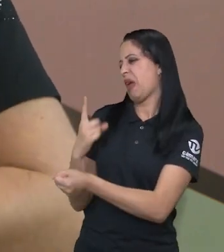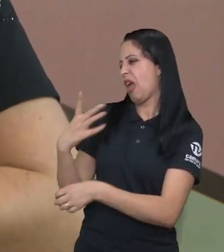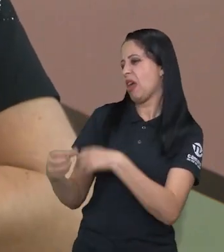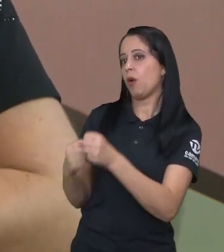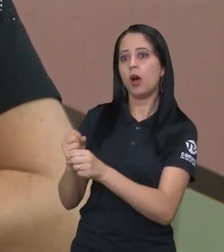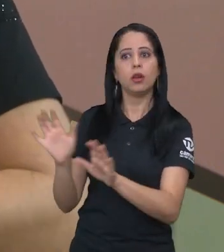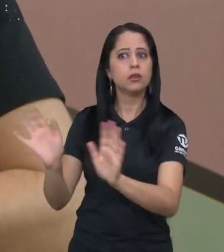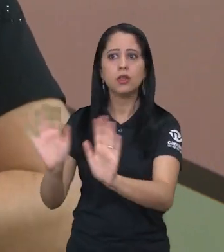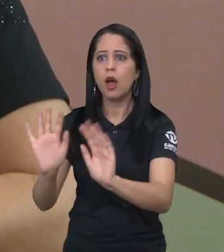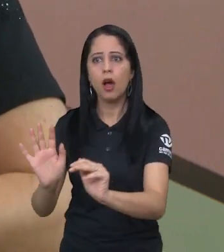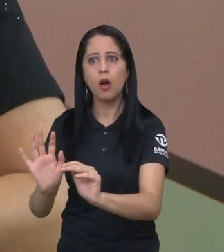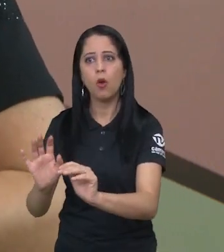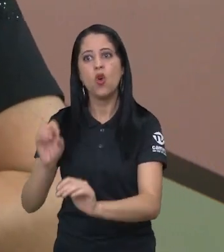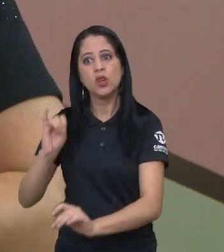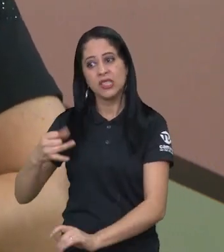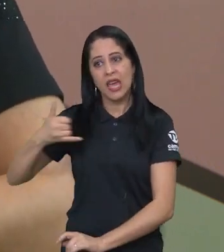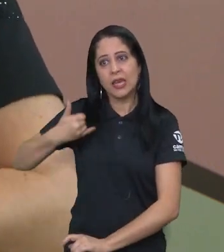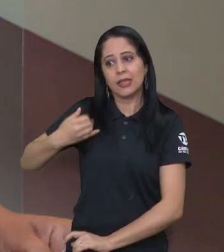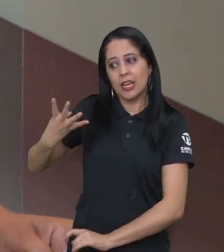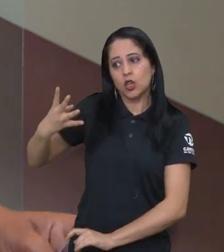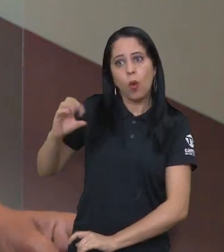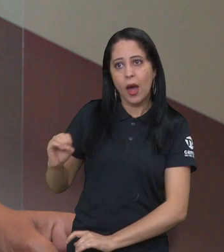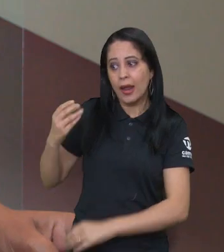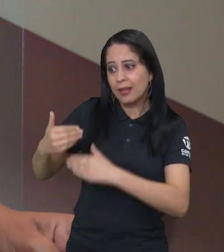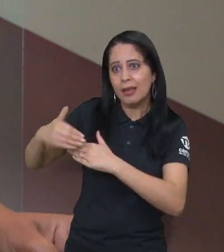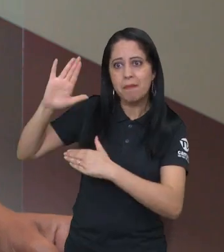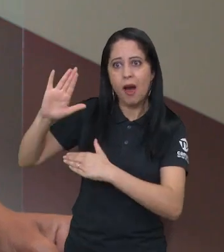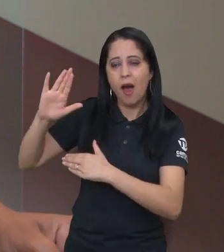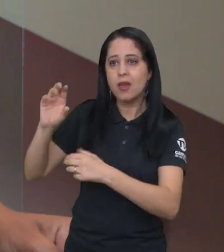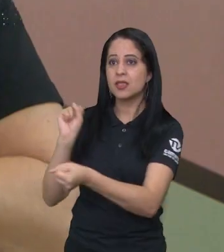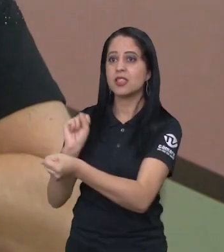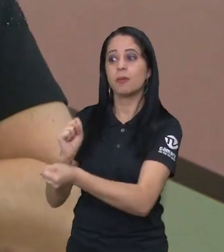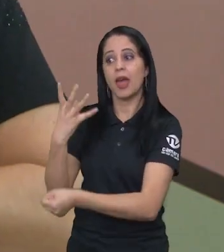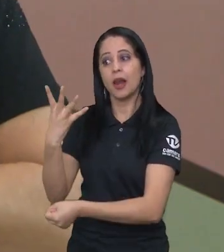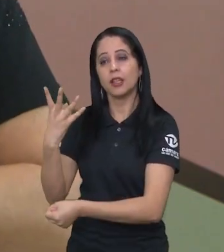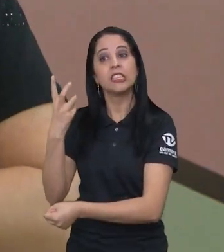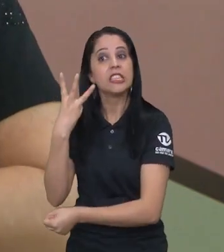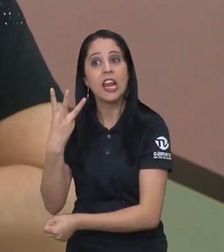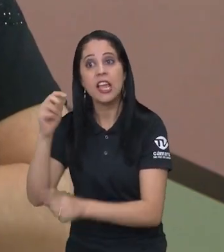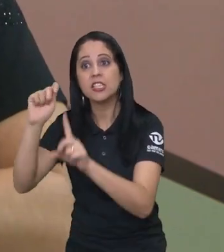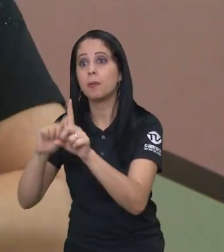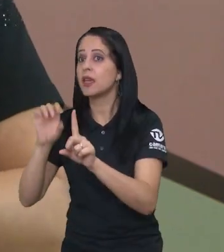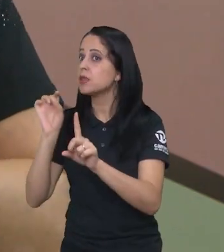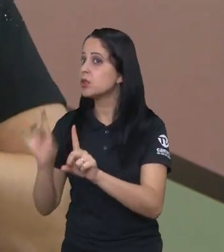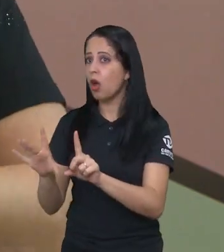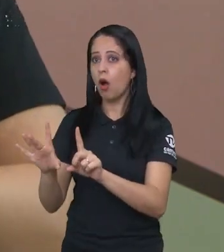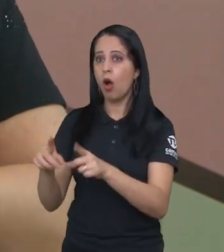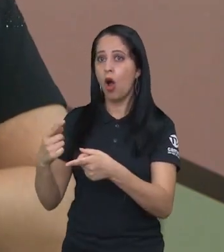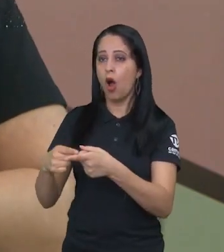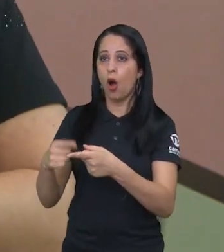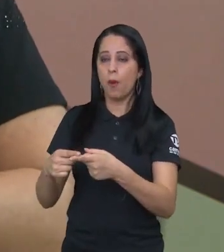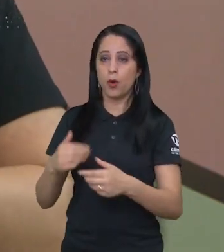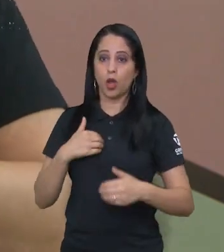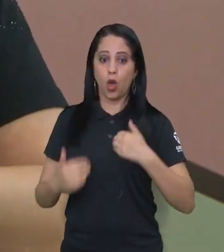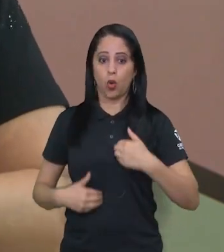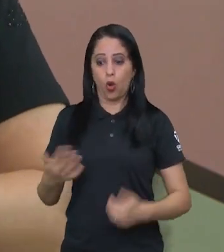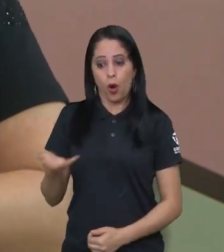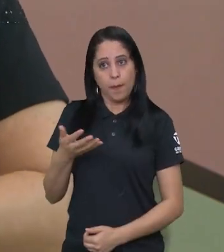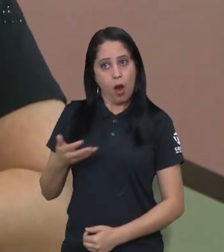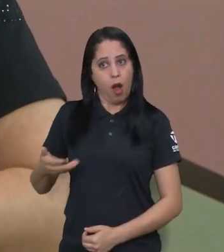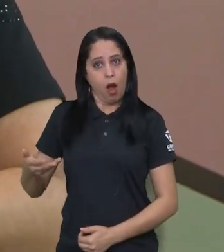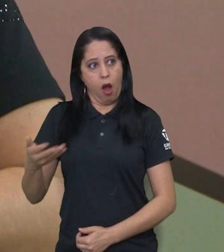Acima dos 40 anos é 3 meses tentando. Não engravidou. Não engravidou e o relógio biológico está correndo. Sim. Então chega